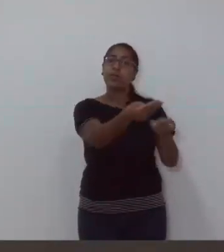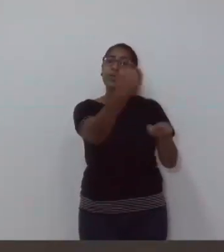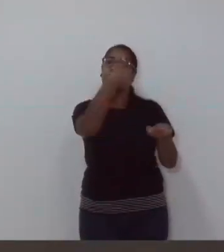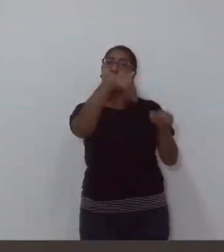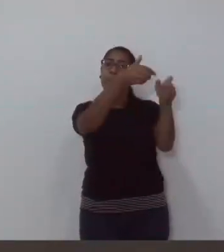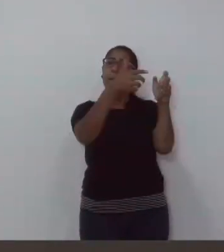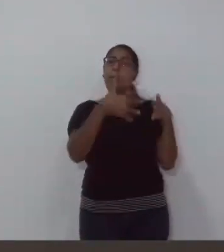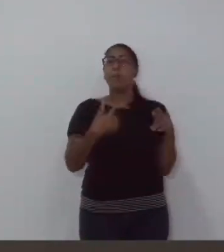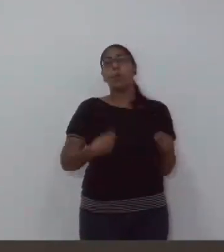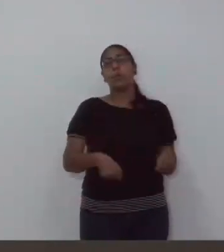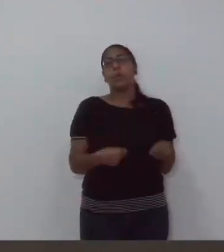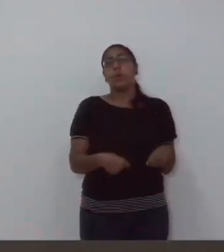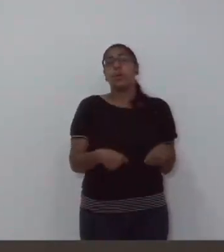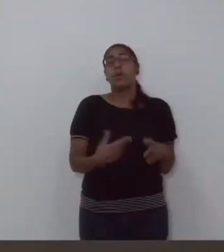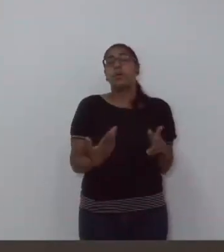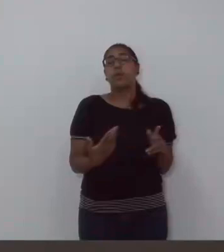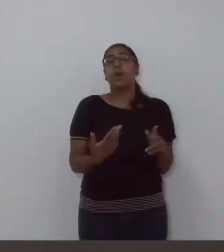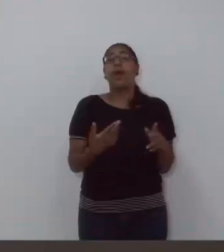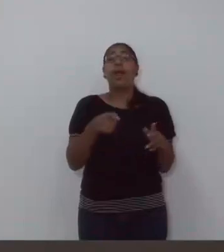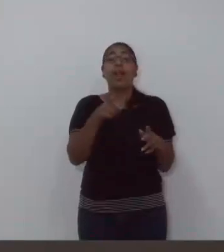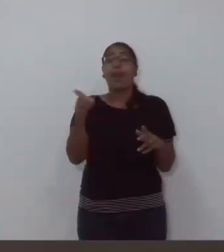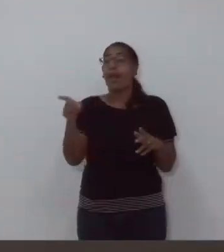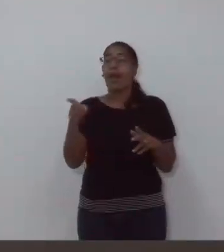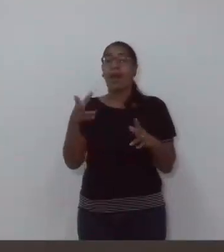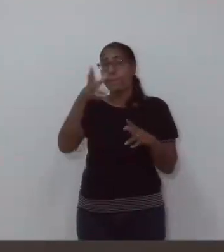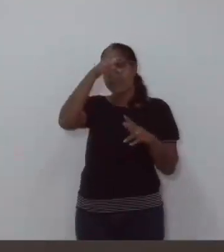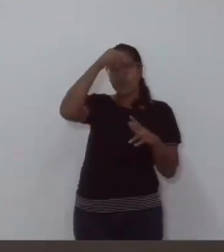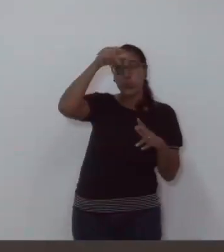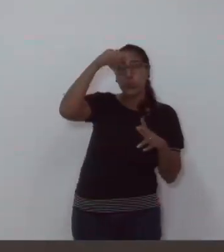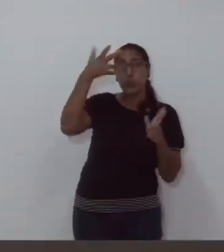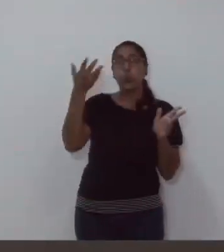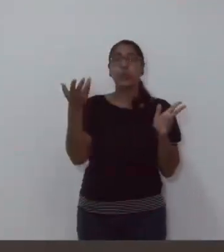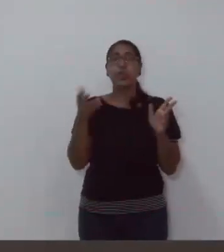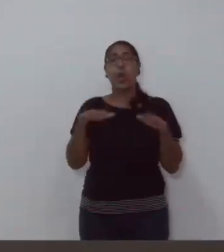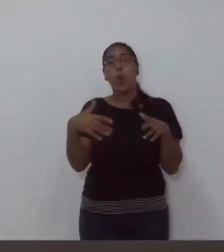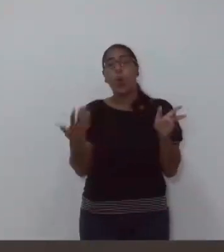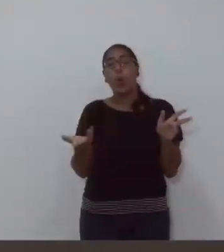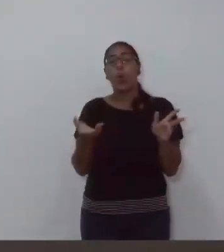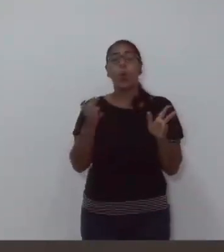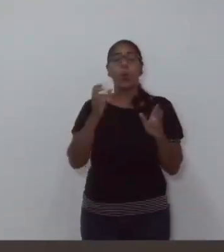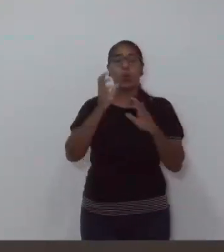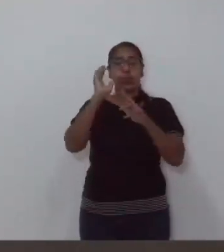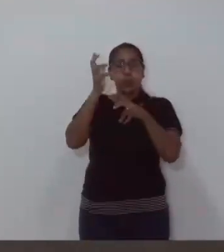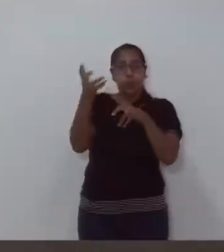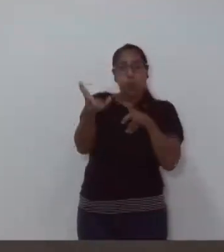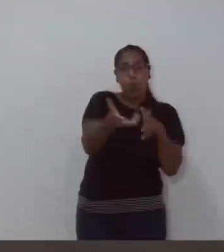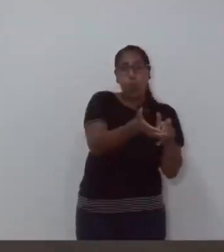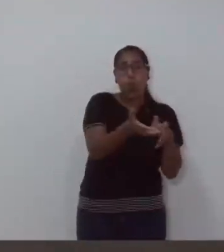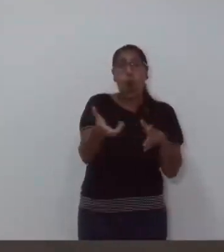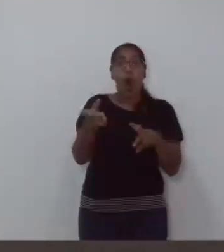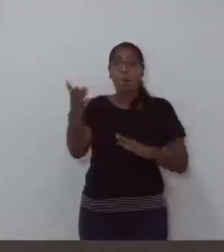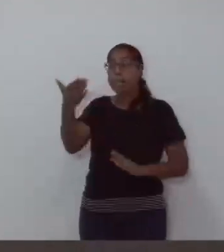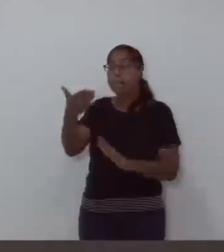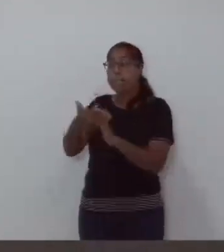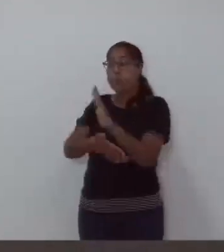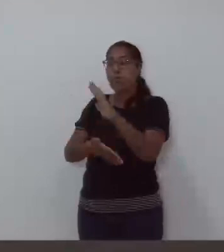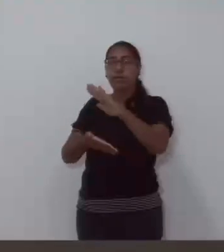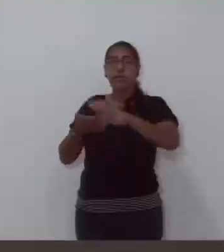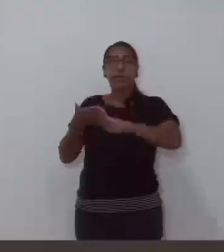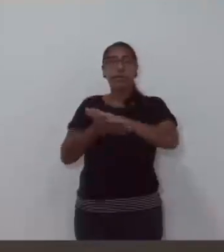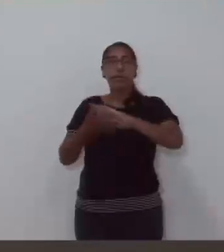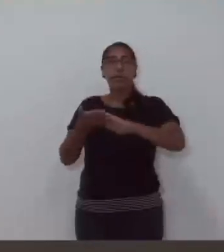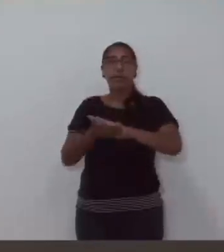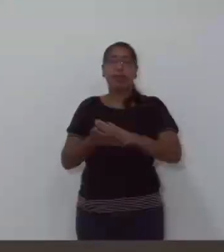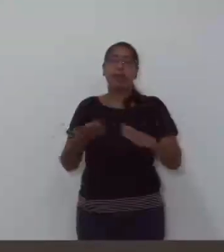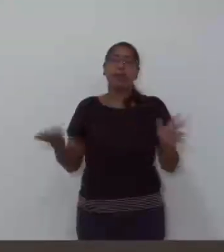tá? Porque até agora não tem aprovação nenhuma em obras, nenhum. E eles estão apresentando documento